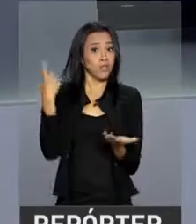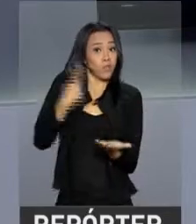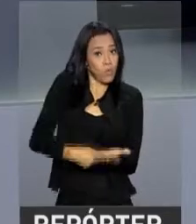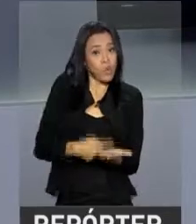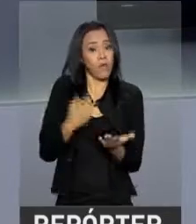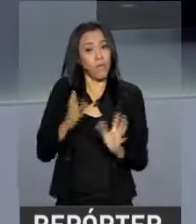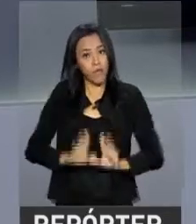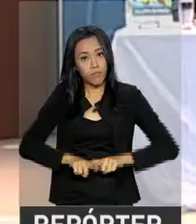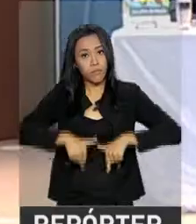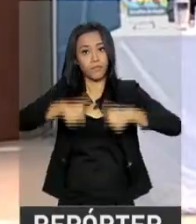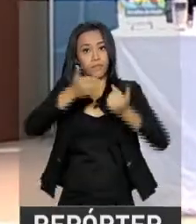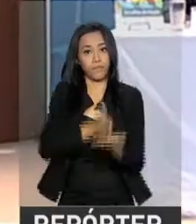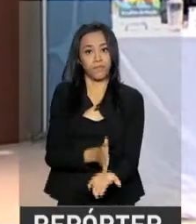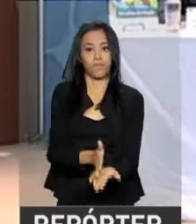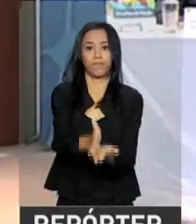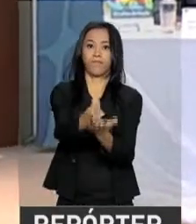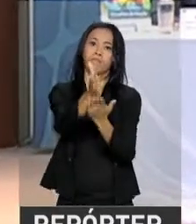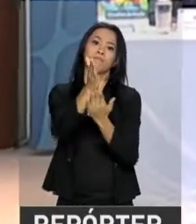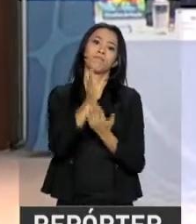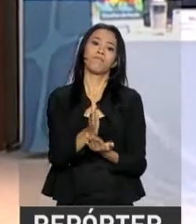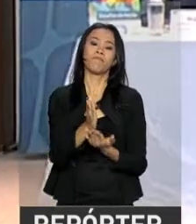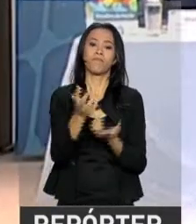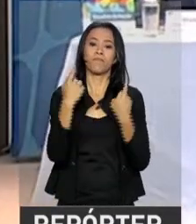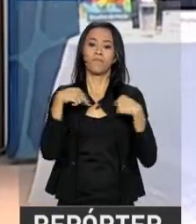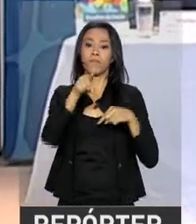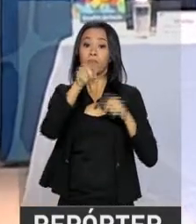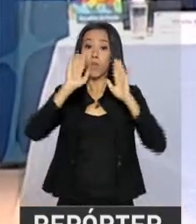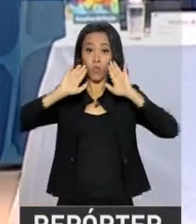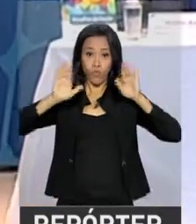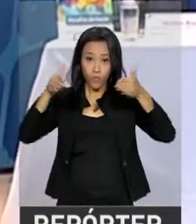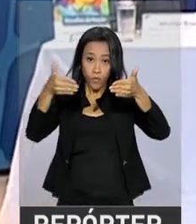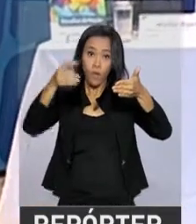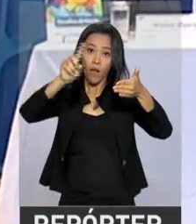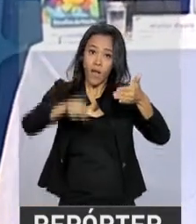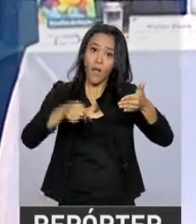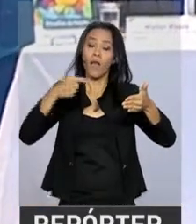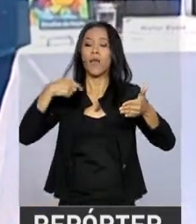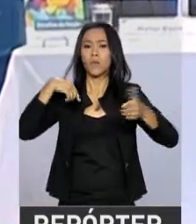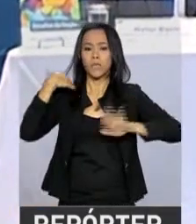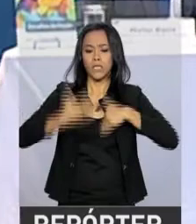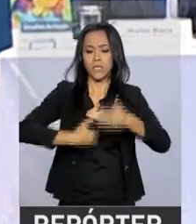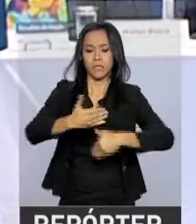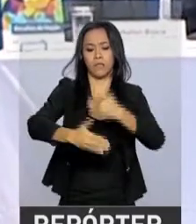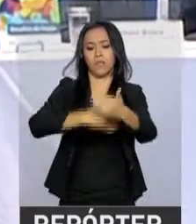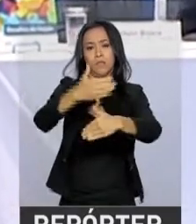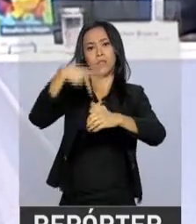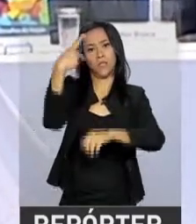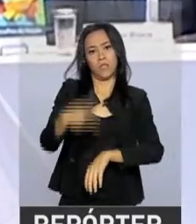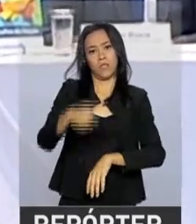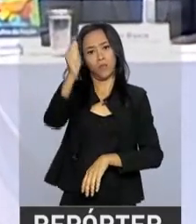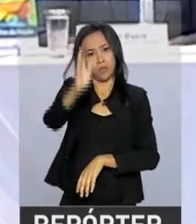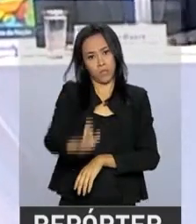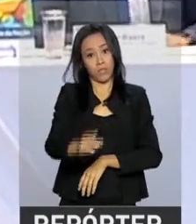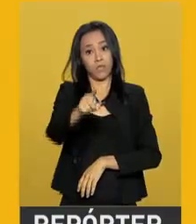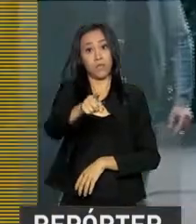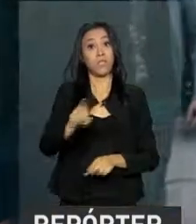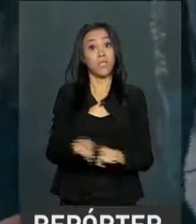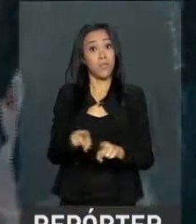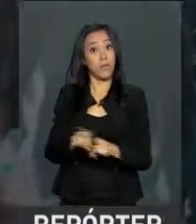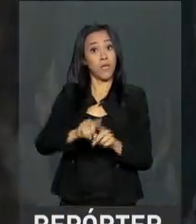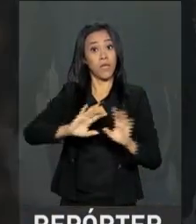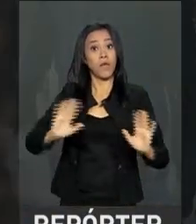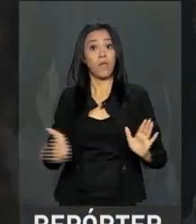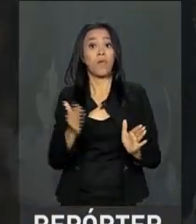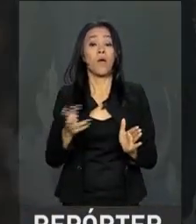do país o foco é promover o desenvolvimento nacional com aumento da produtividade o